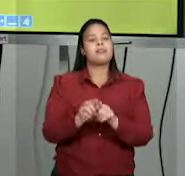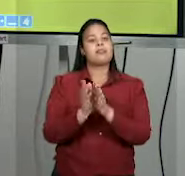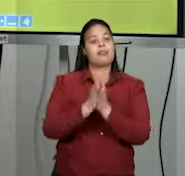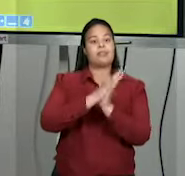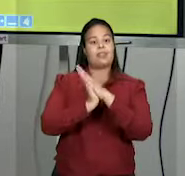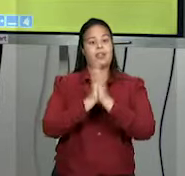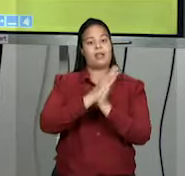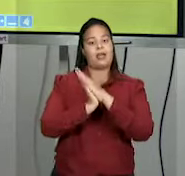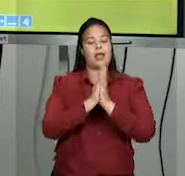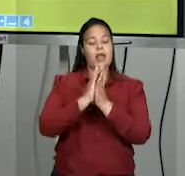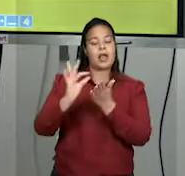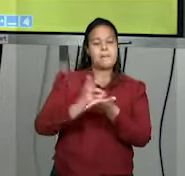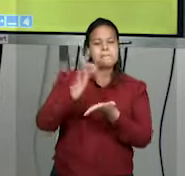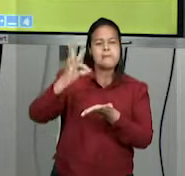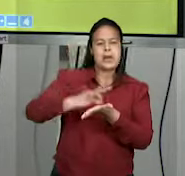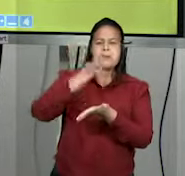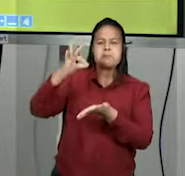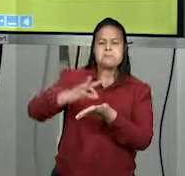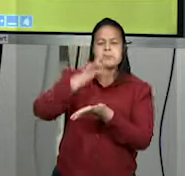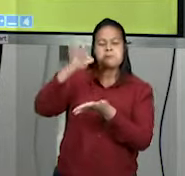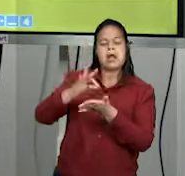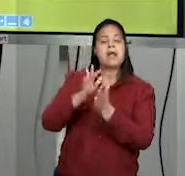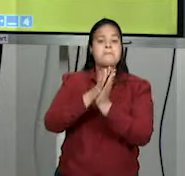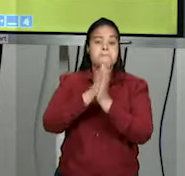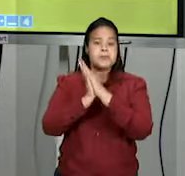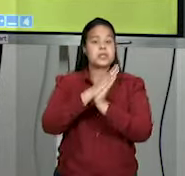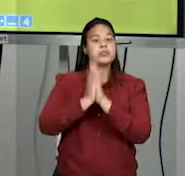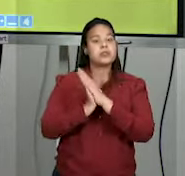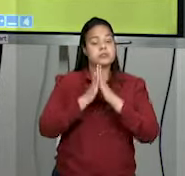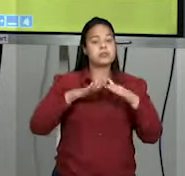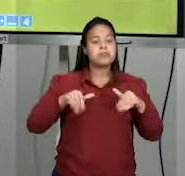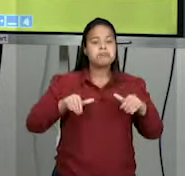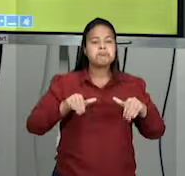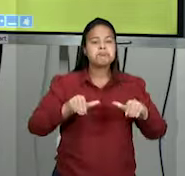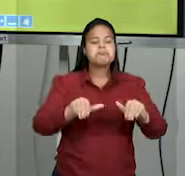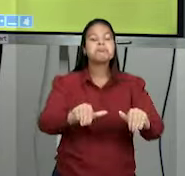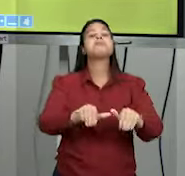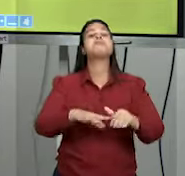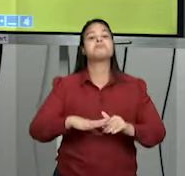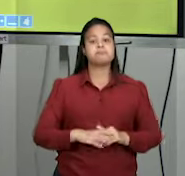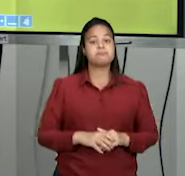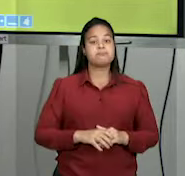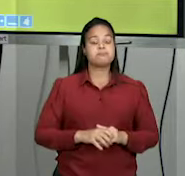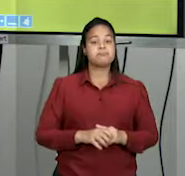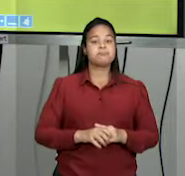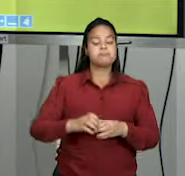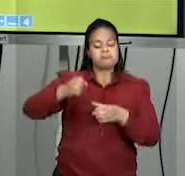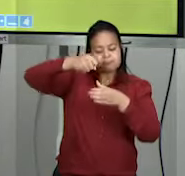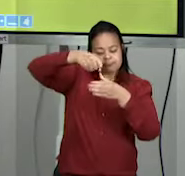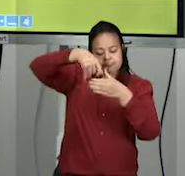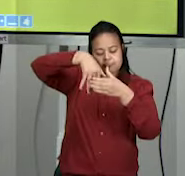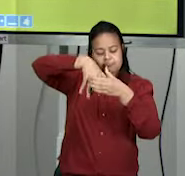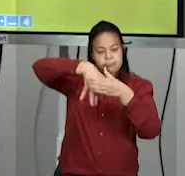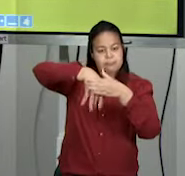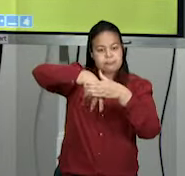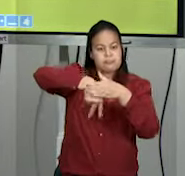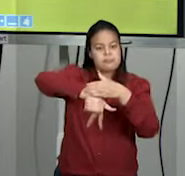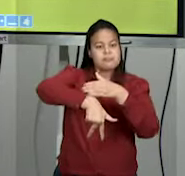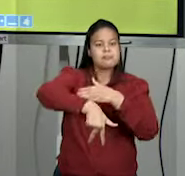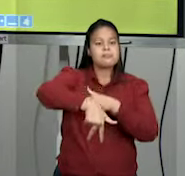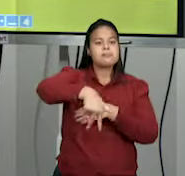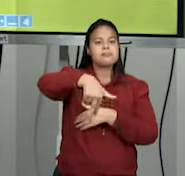costurado, ele é um brinquedo de tecido. No próprio enchimento dele, que vai